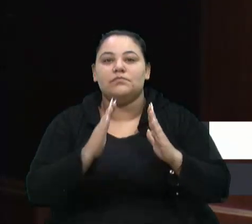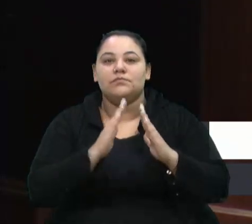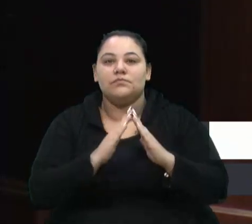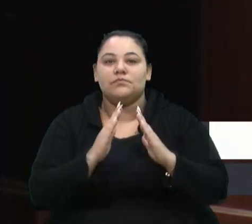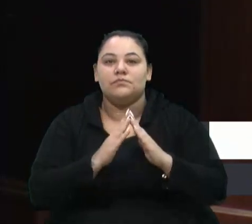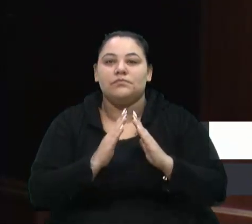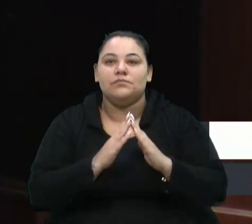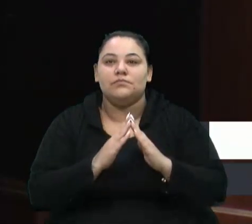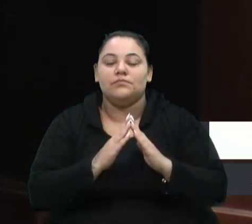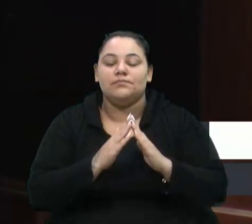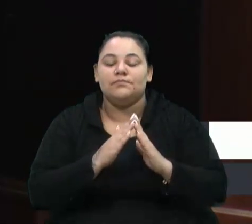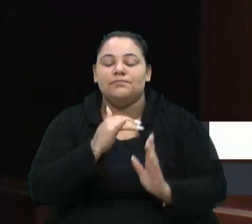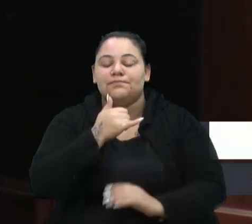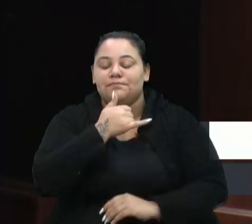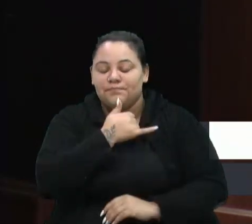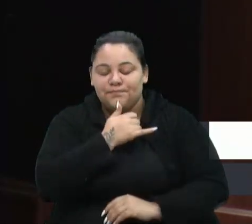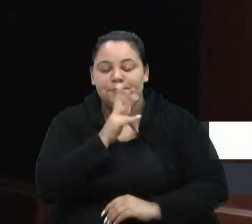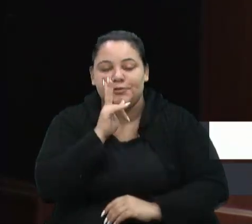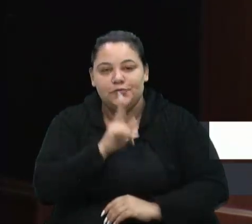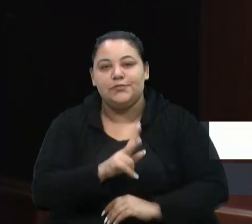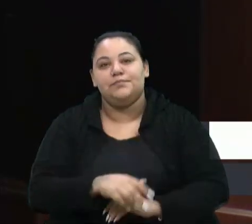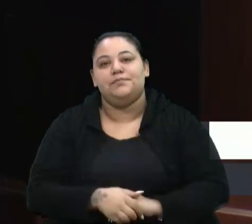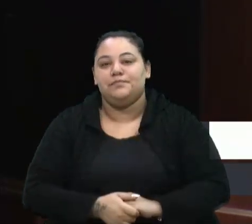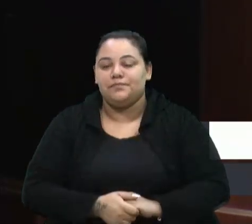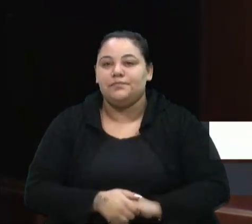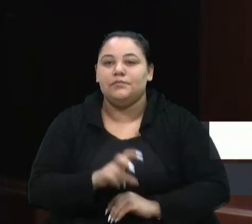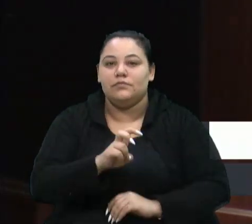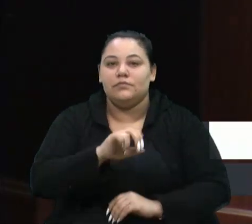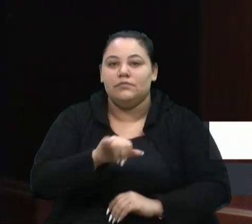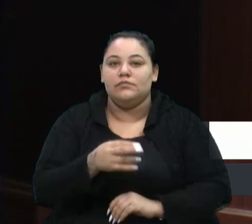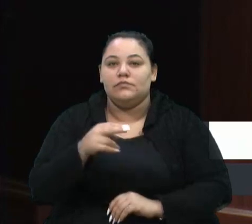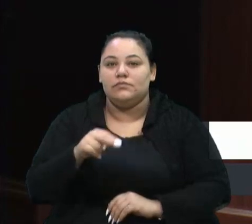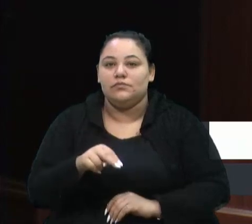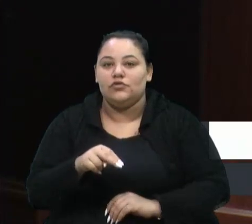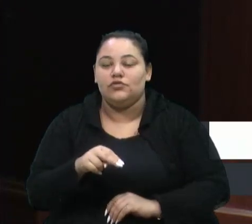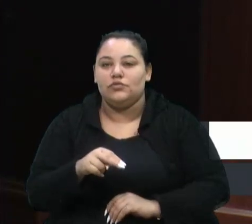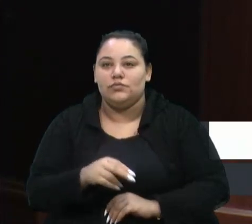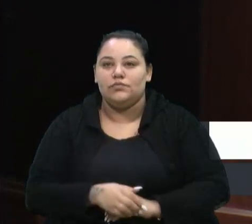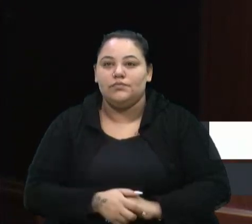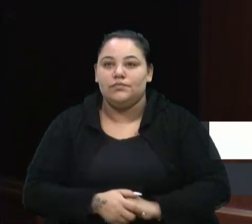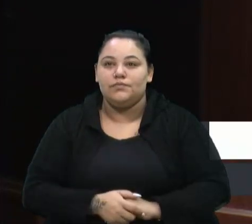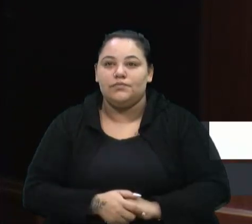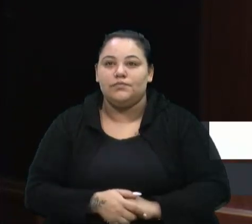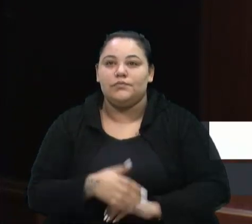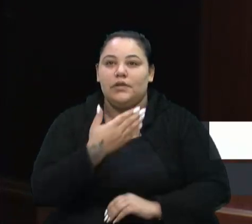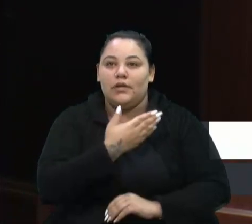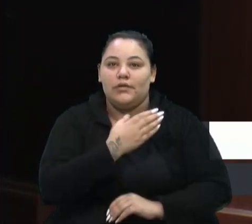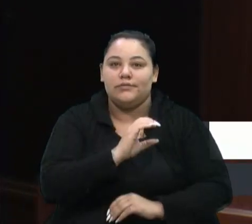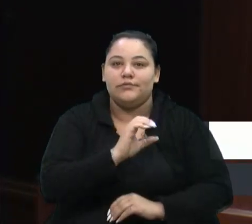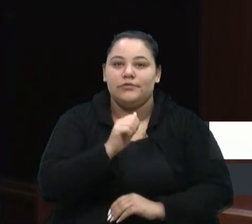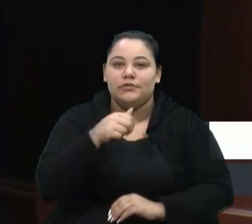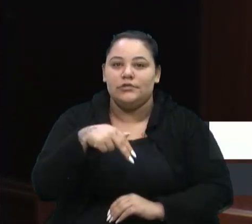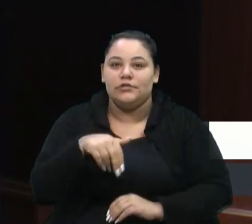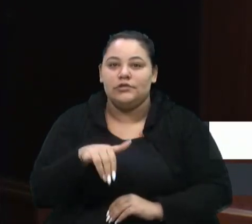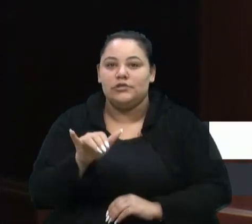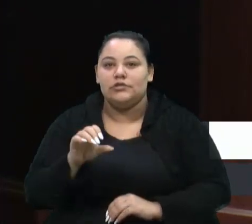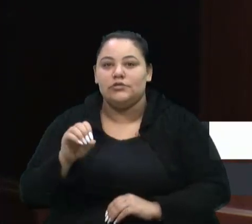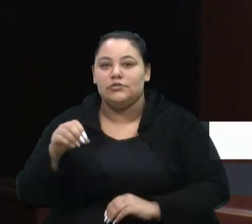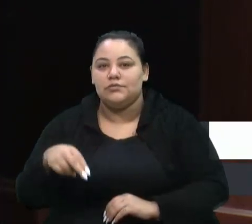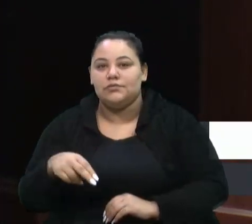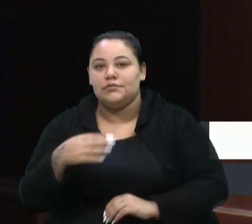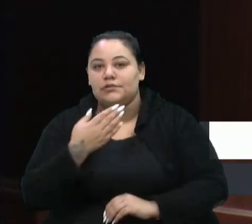É muito triste ver. Dia 5 de junho, então, aconteceu lá no bairro Kennel